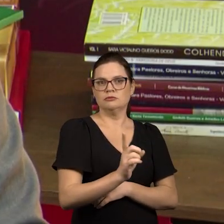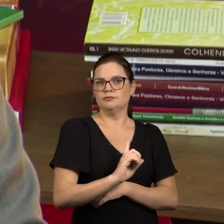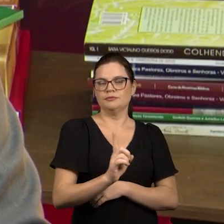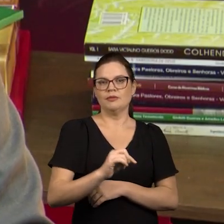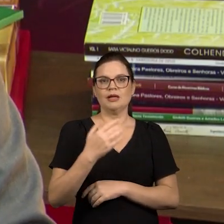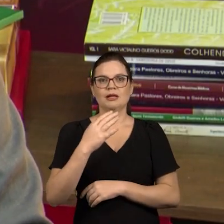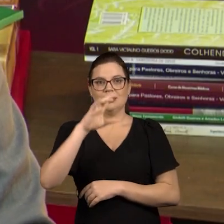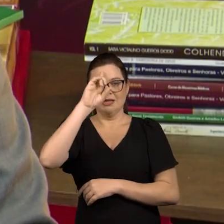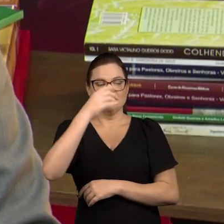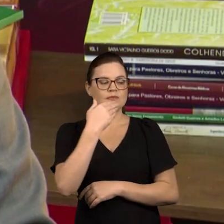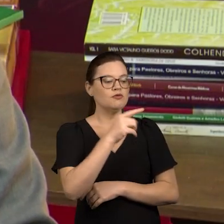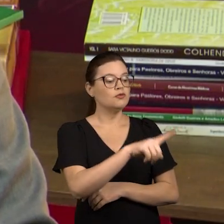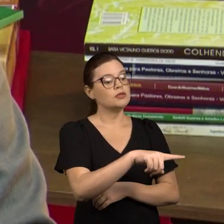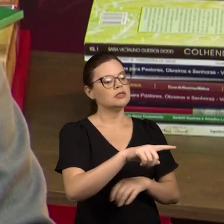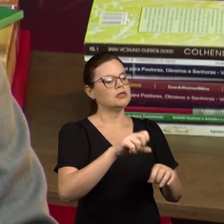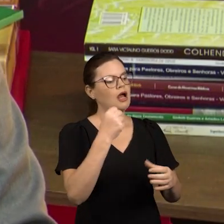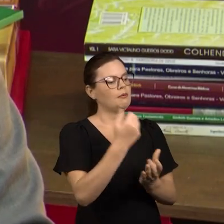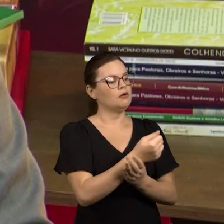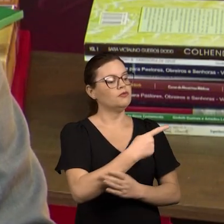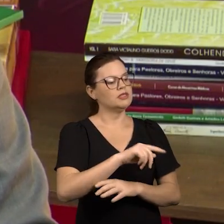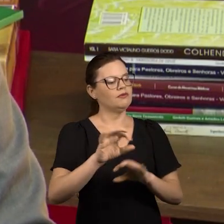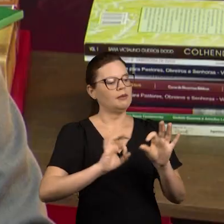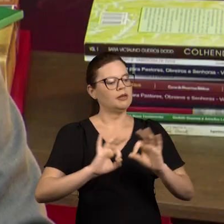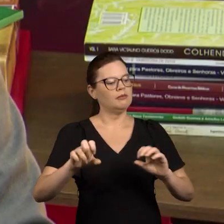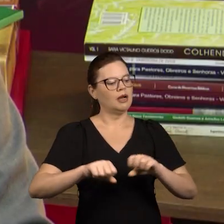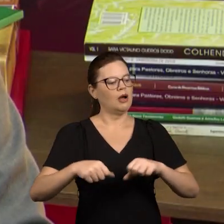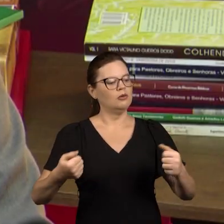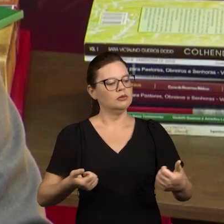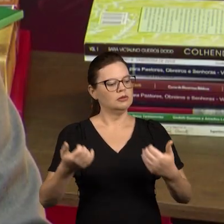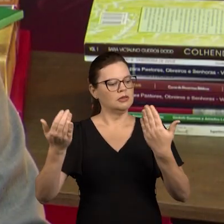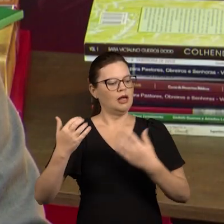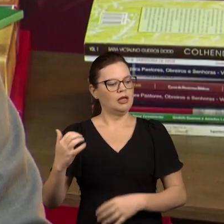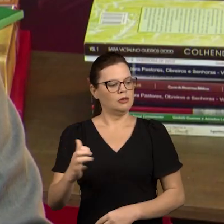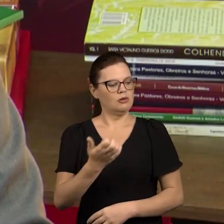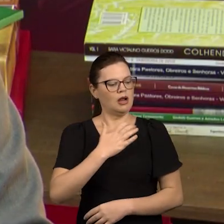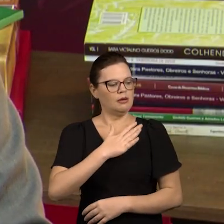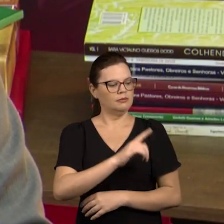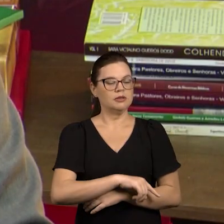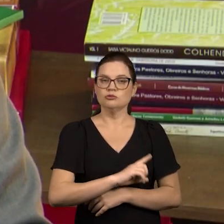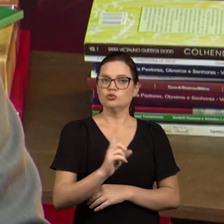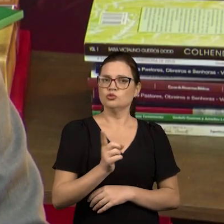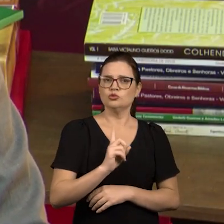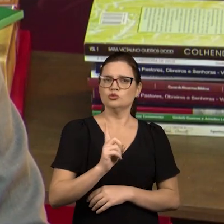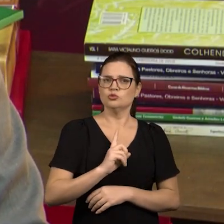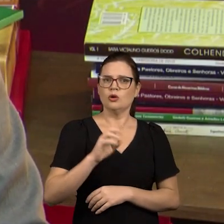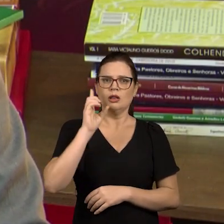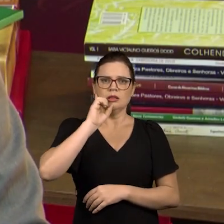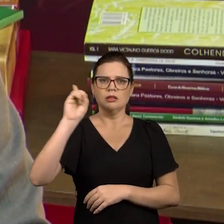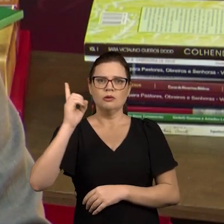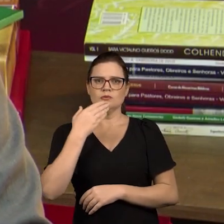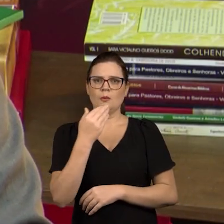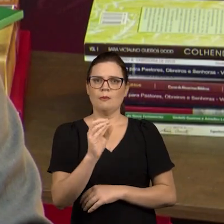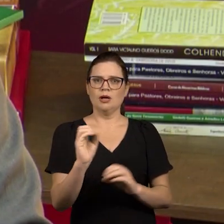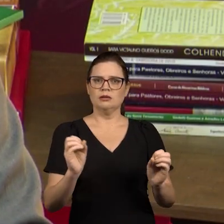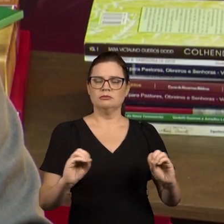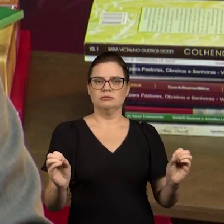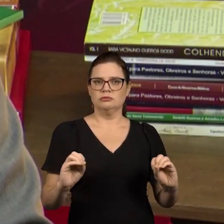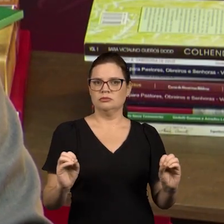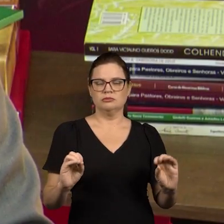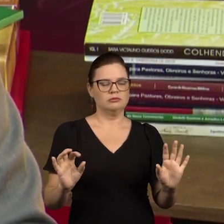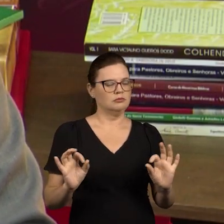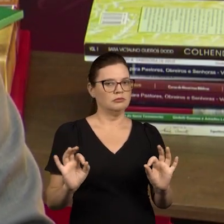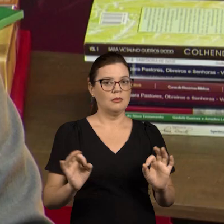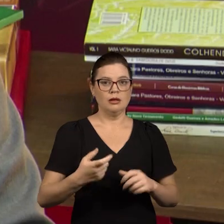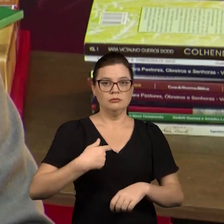assim: Abraão, você agora vai fazer um altar para me louvar, para sacrificar a mim, para glorificar o